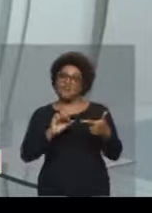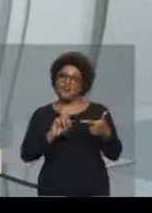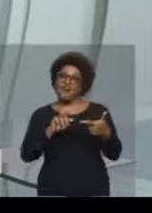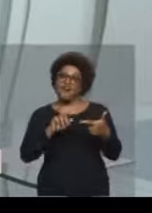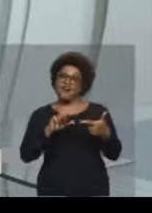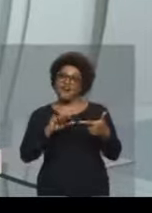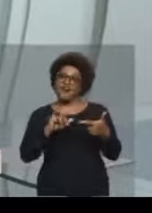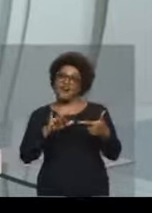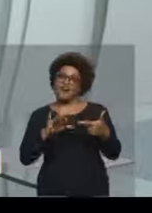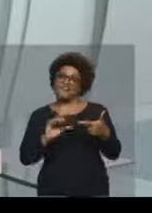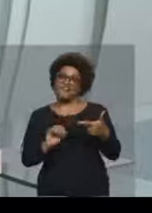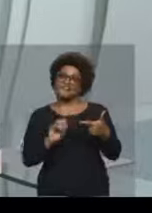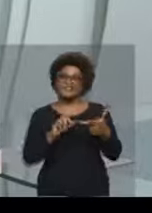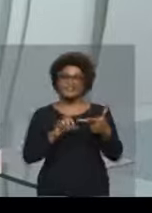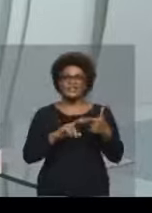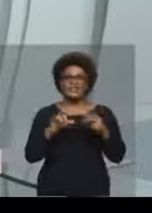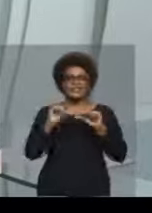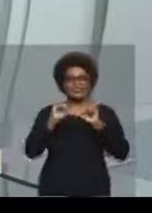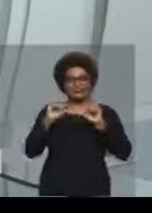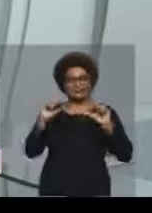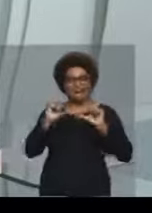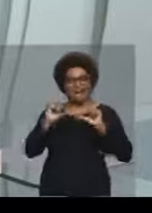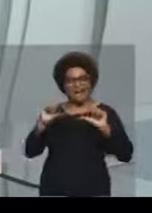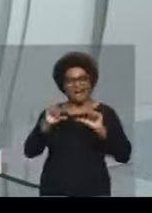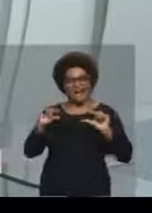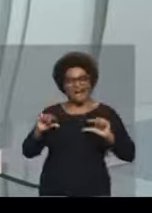têm essa